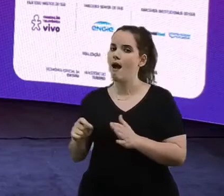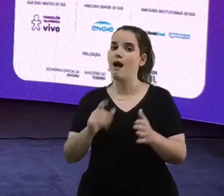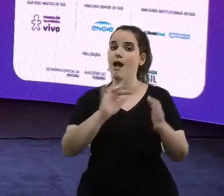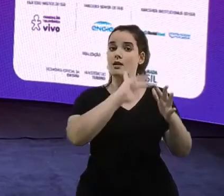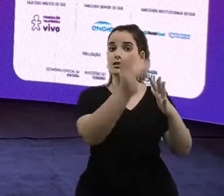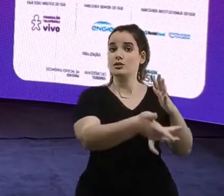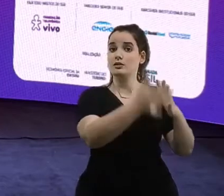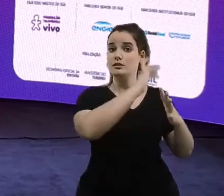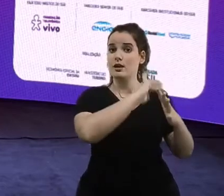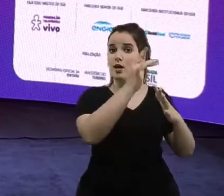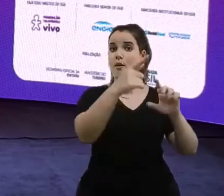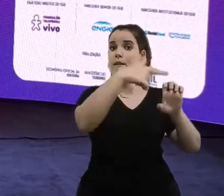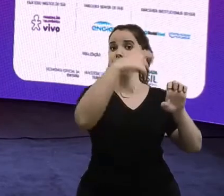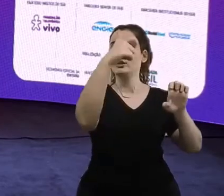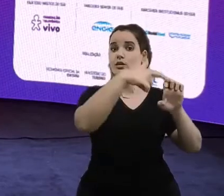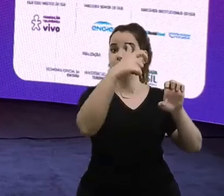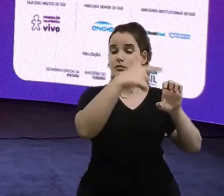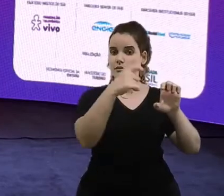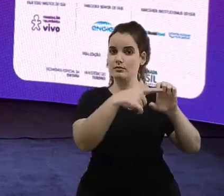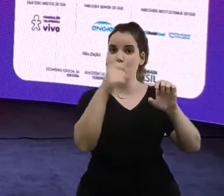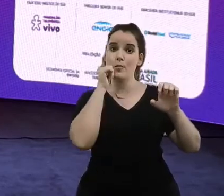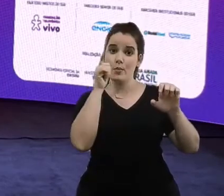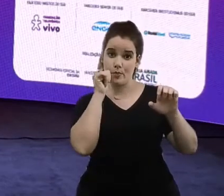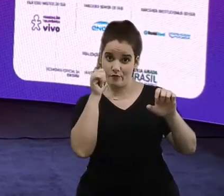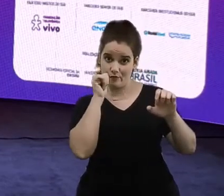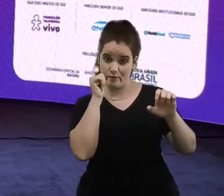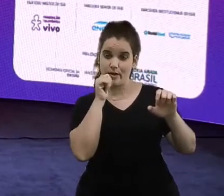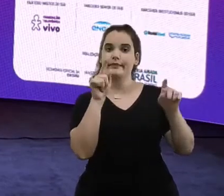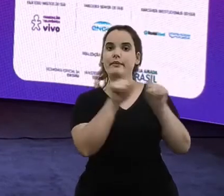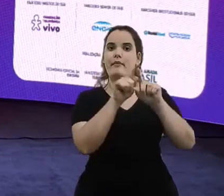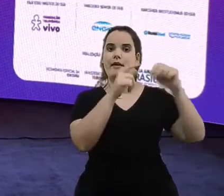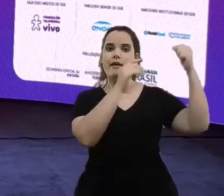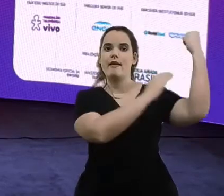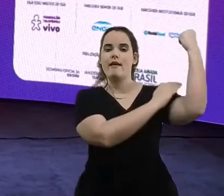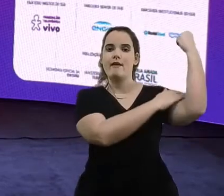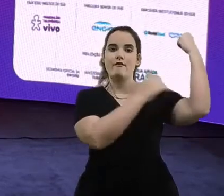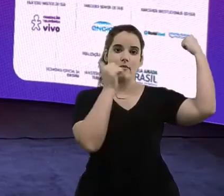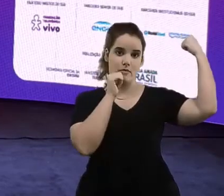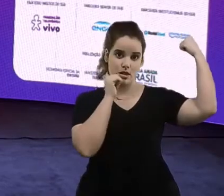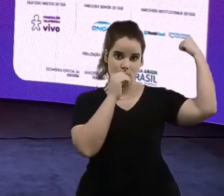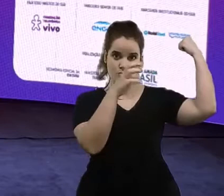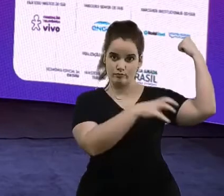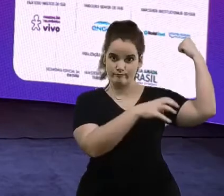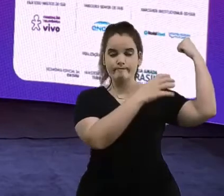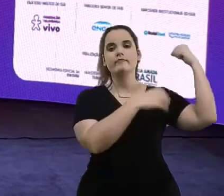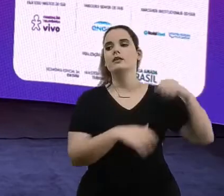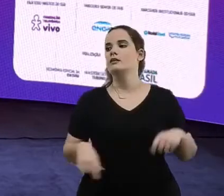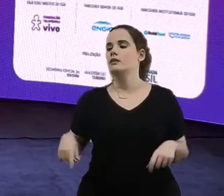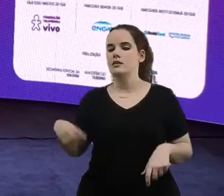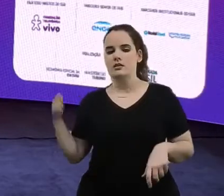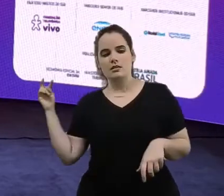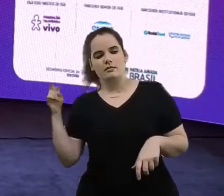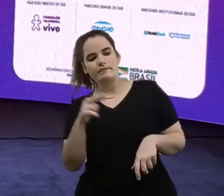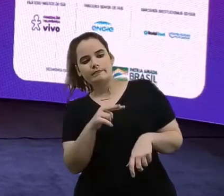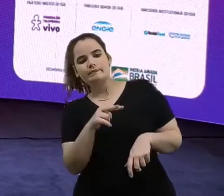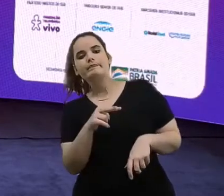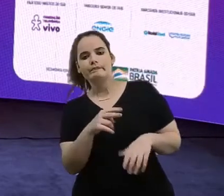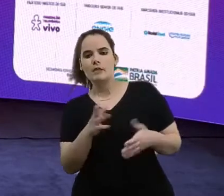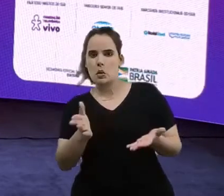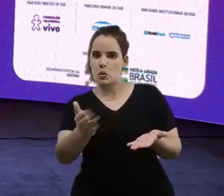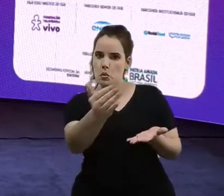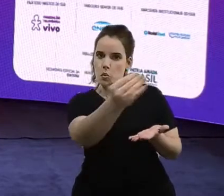empreendedorismo feminino e feminismo. Tá? Então, a gente coletou mais de 900